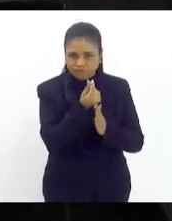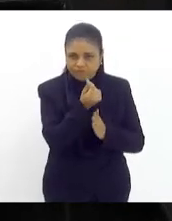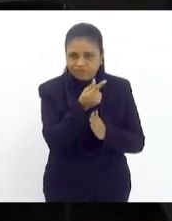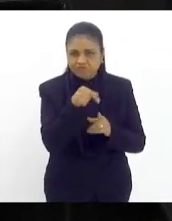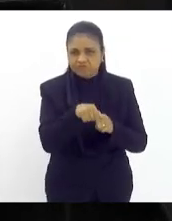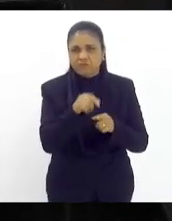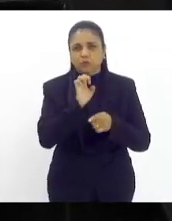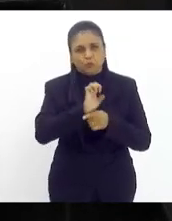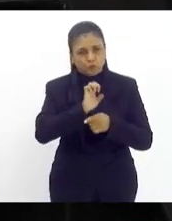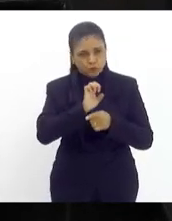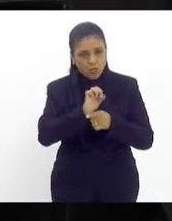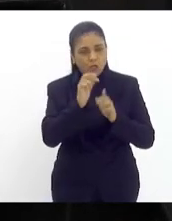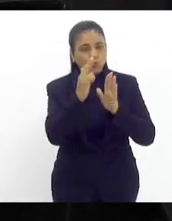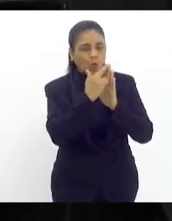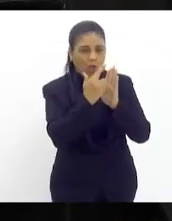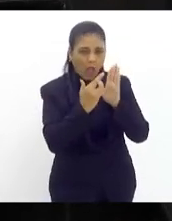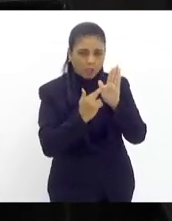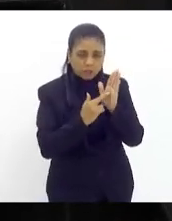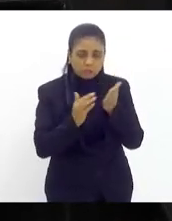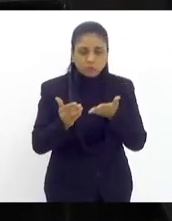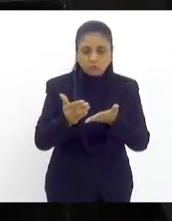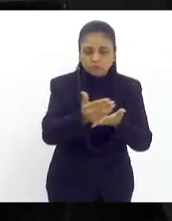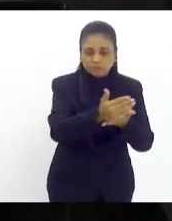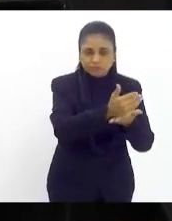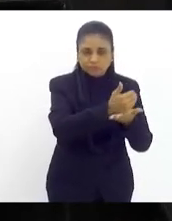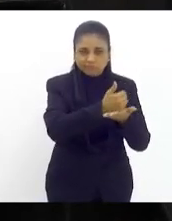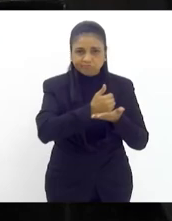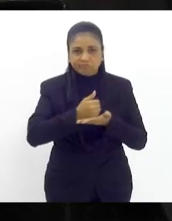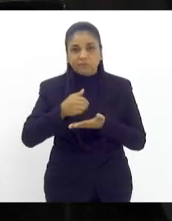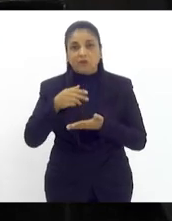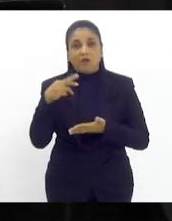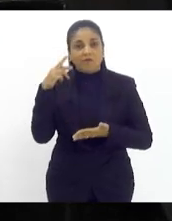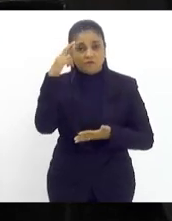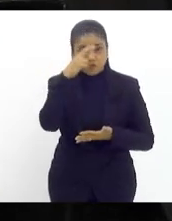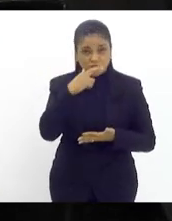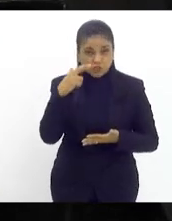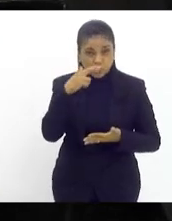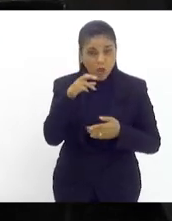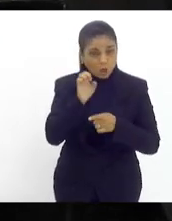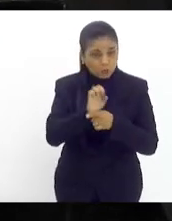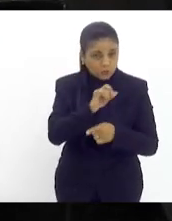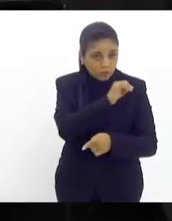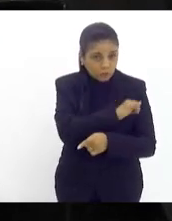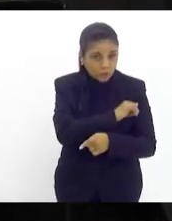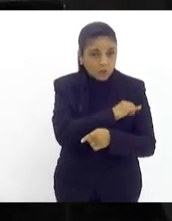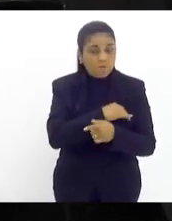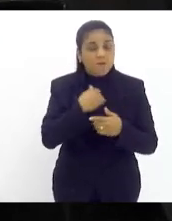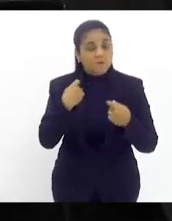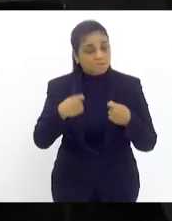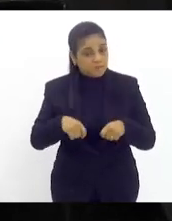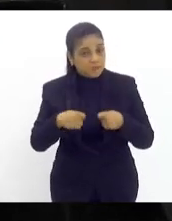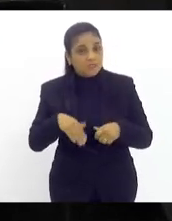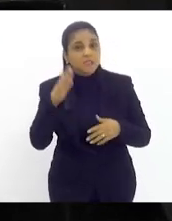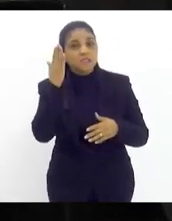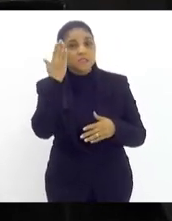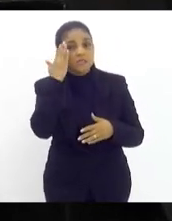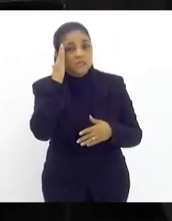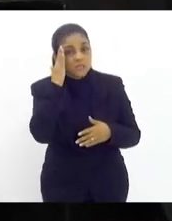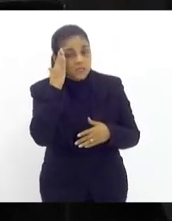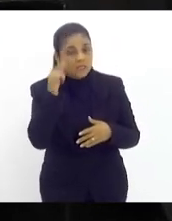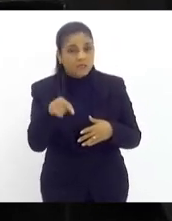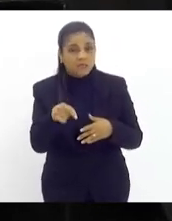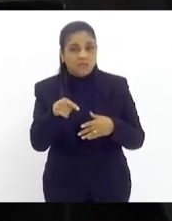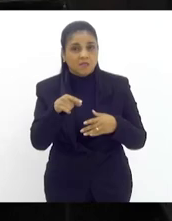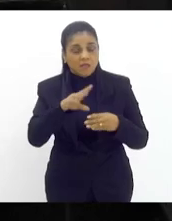o regime e o momento de recuperação fiscal do Estado mas a gente precisa entender que é